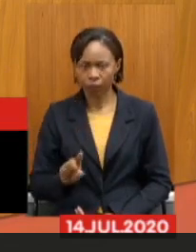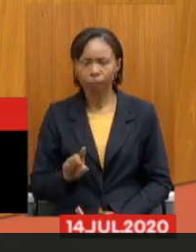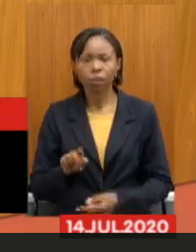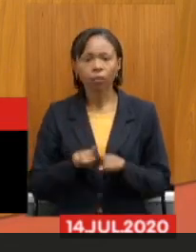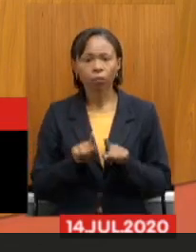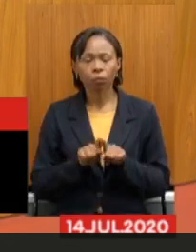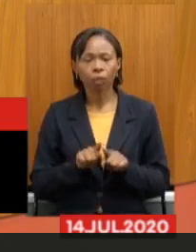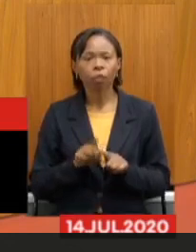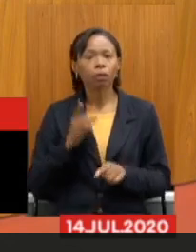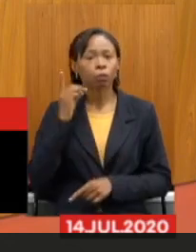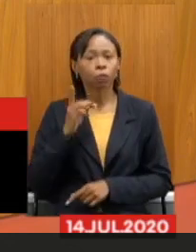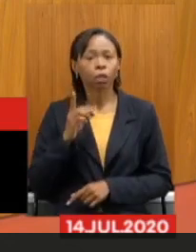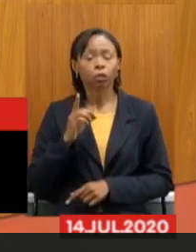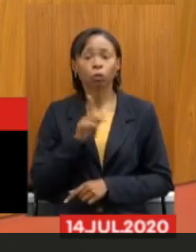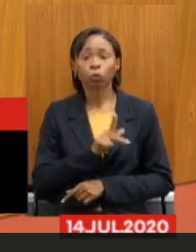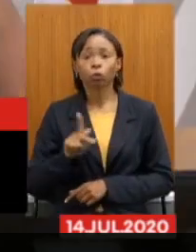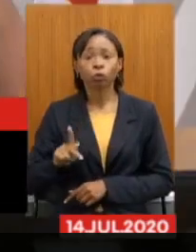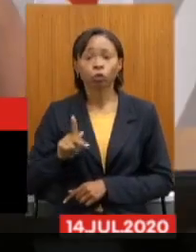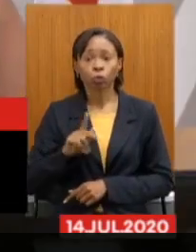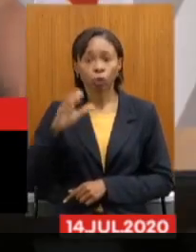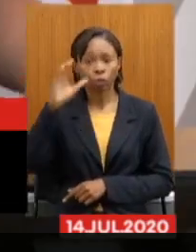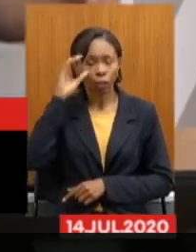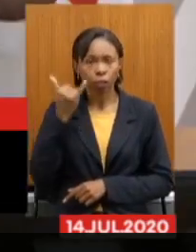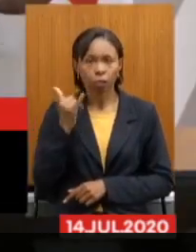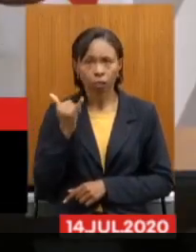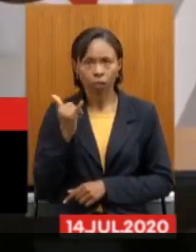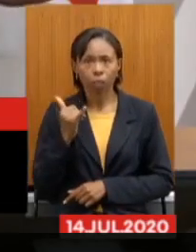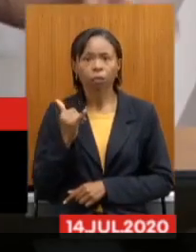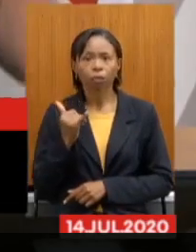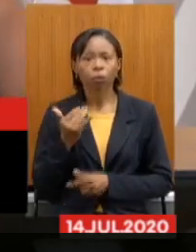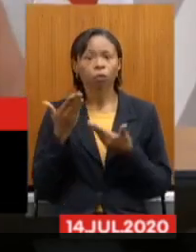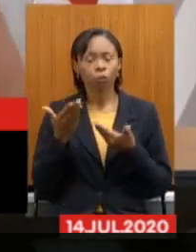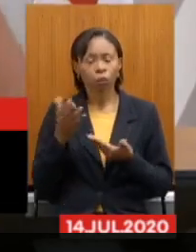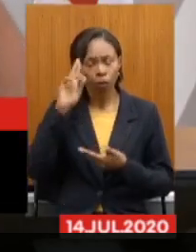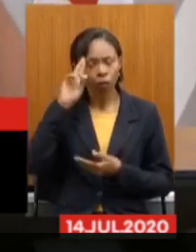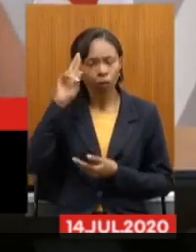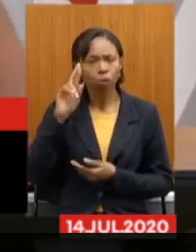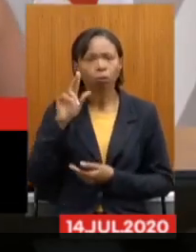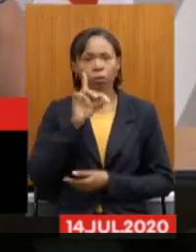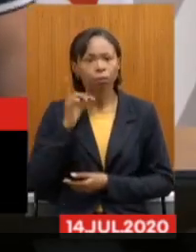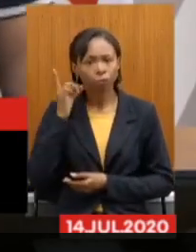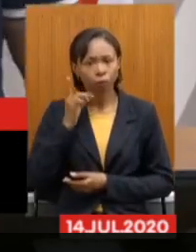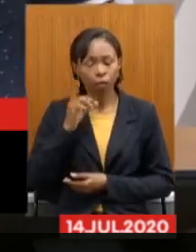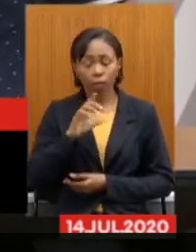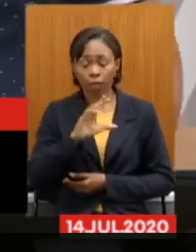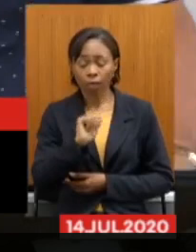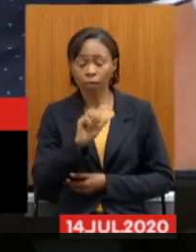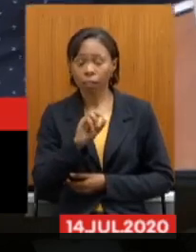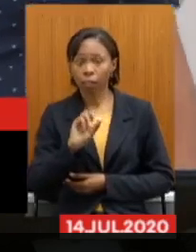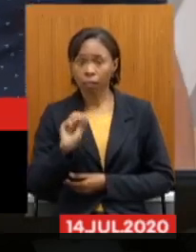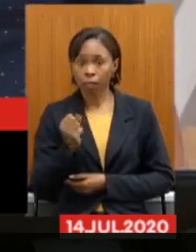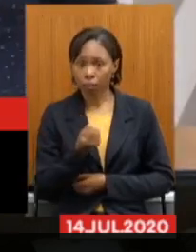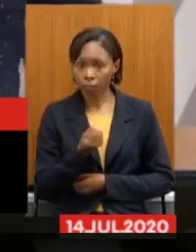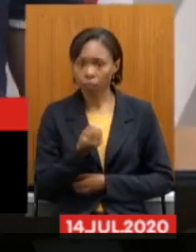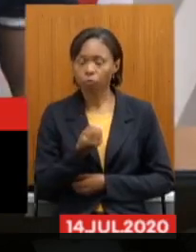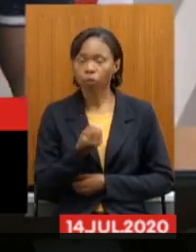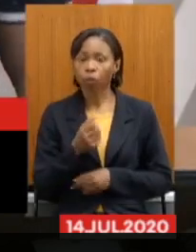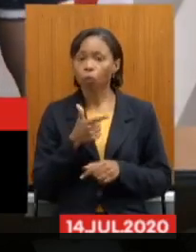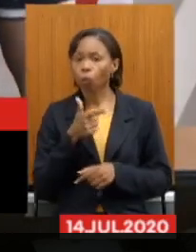excelentíssimo senhor deputado professor Cleiton, excelentíssimo senhor deputado Carlos Henrique e os deputados que nos